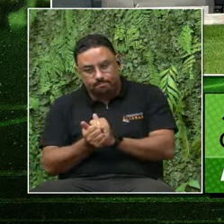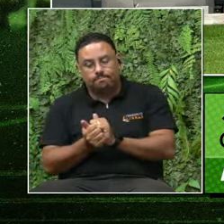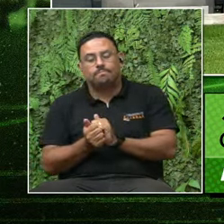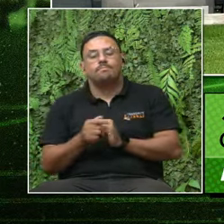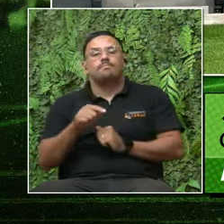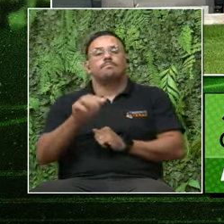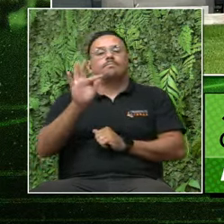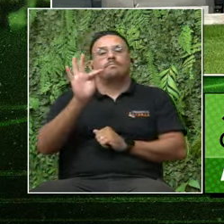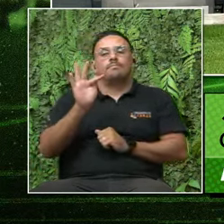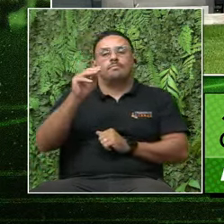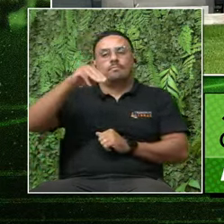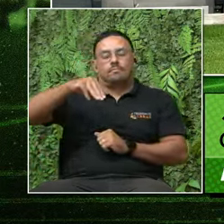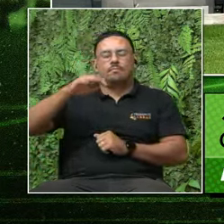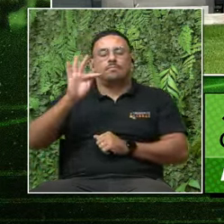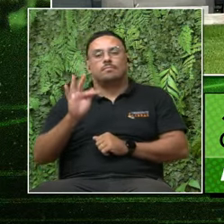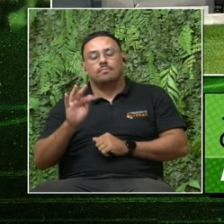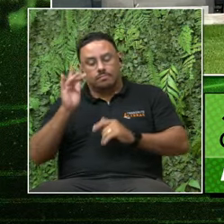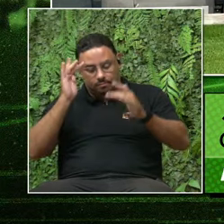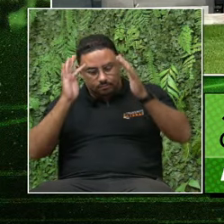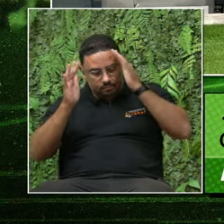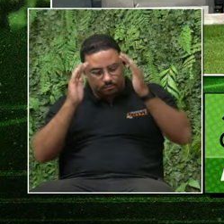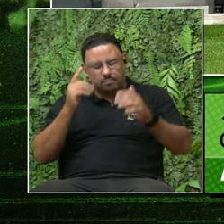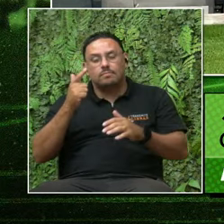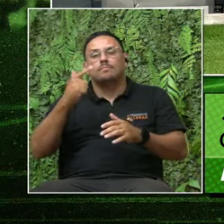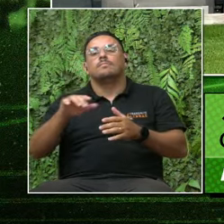Federação deve repensar